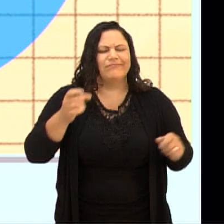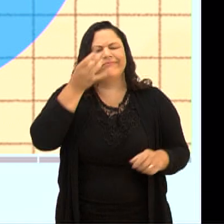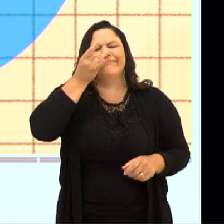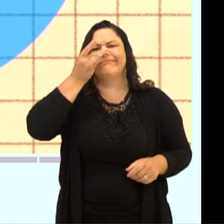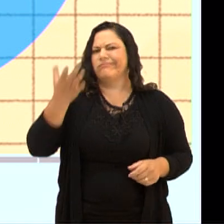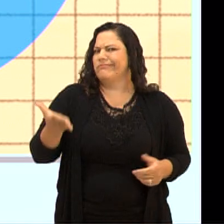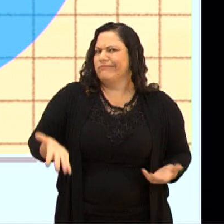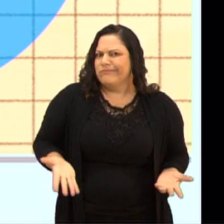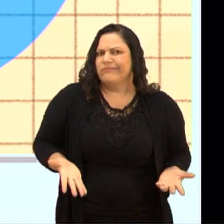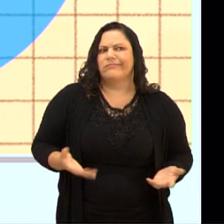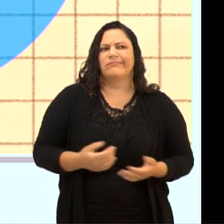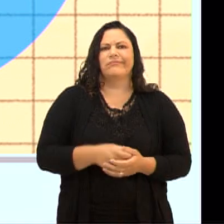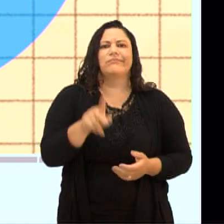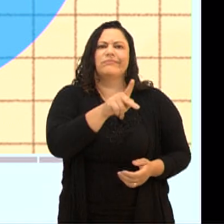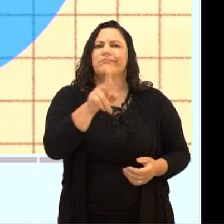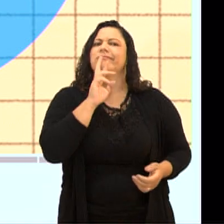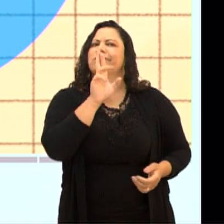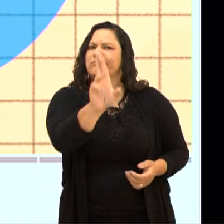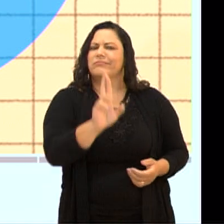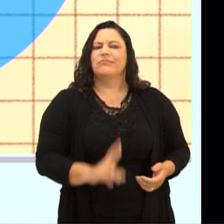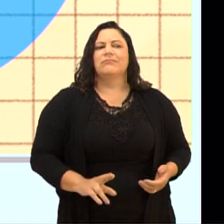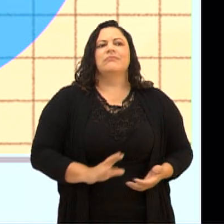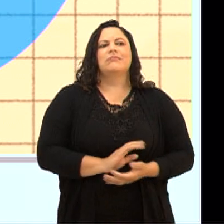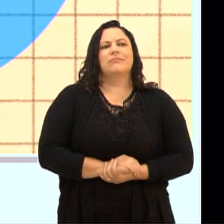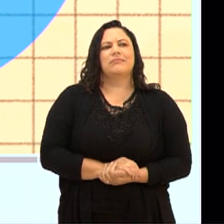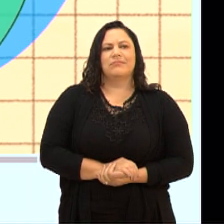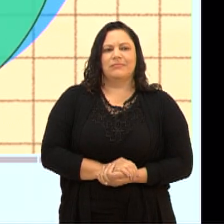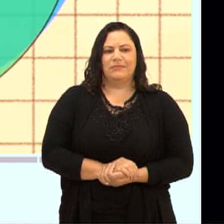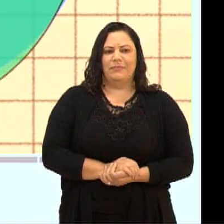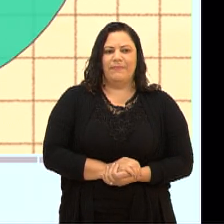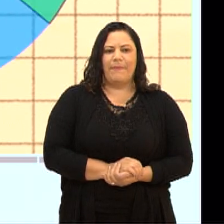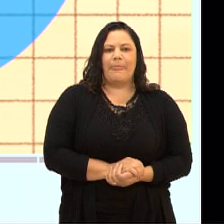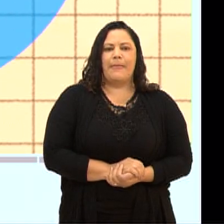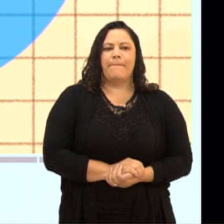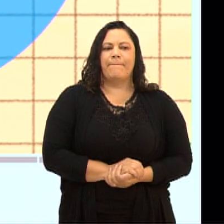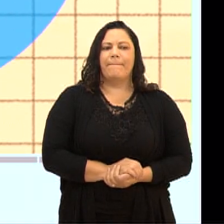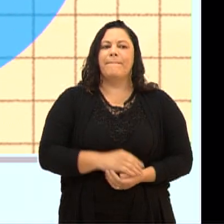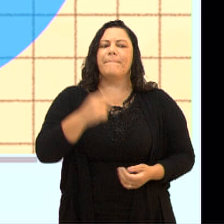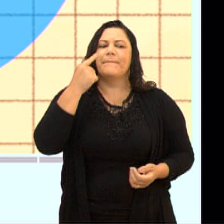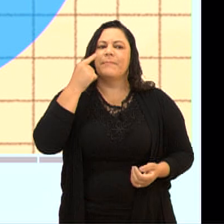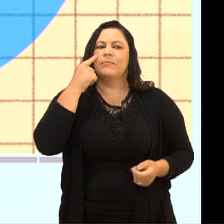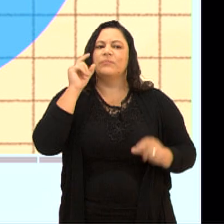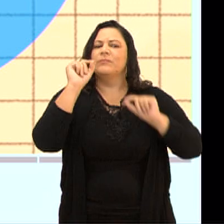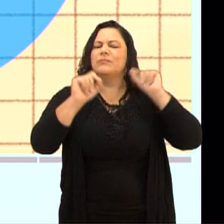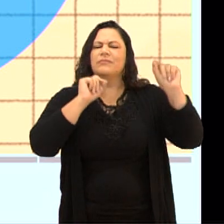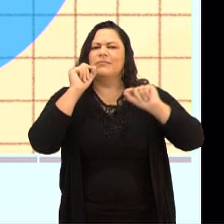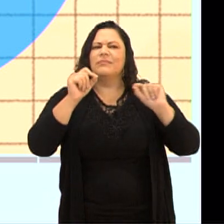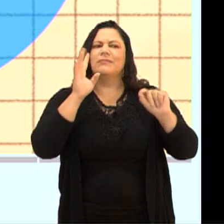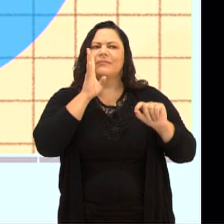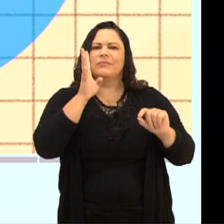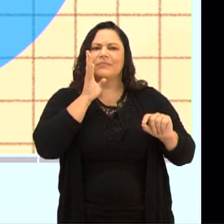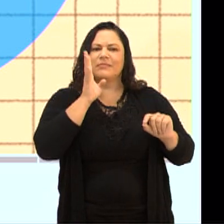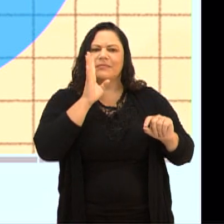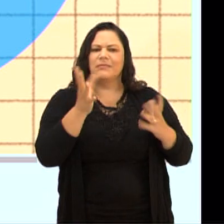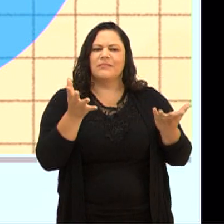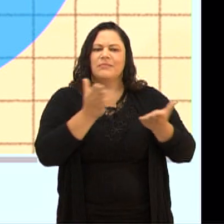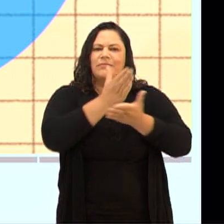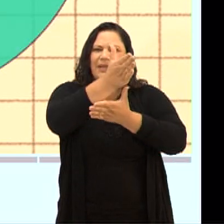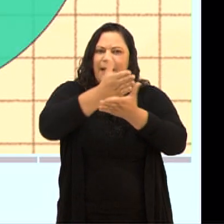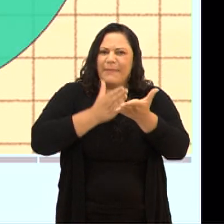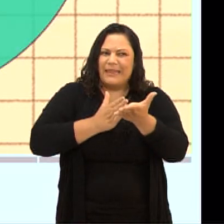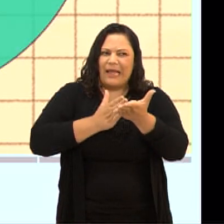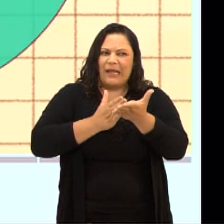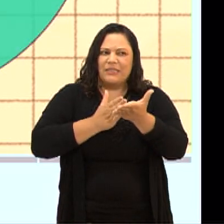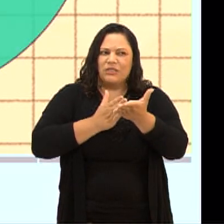fácil. Acho que a professora vai responder, então. Vamos colocar ali? Para ver? Olha só. Não é metade bem